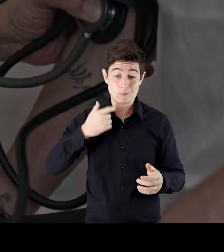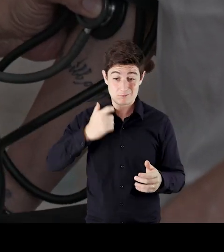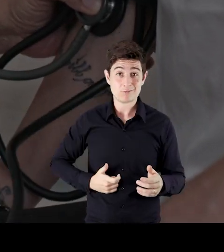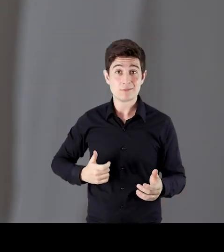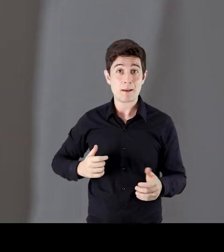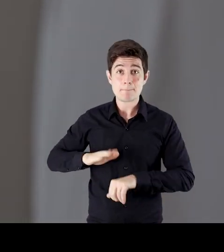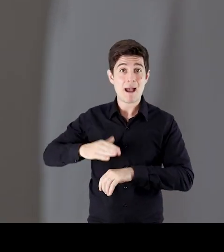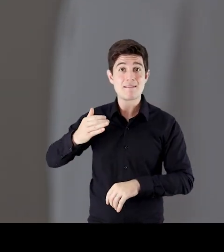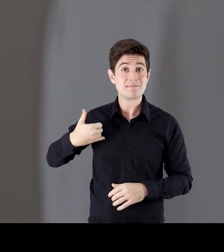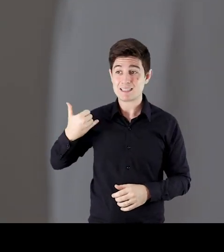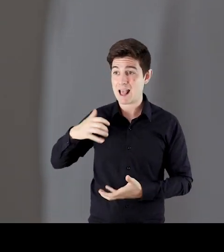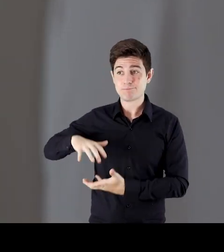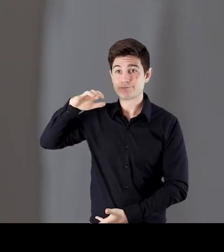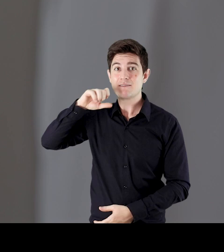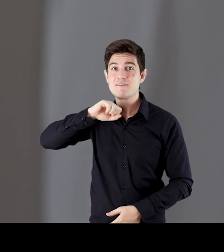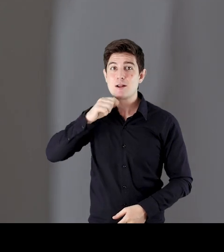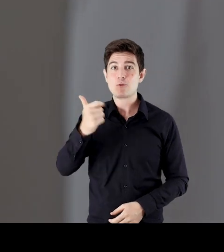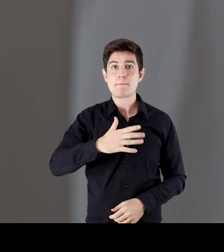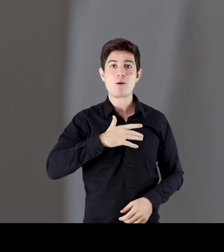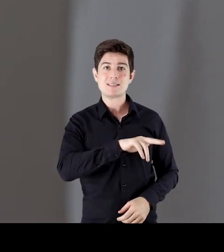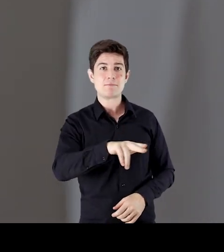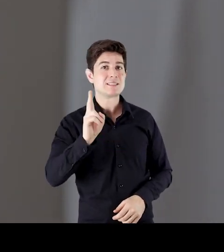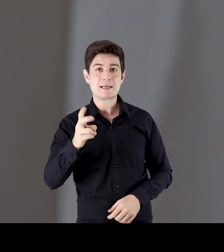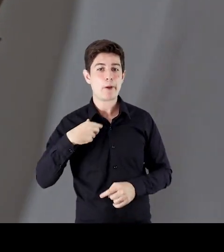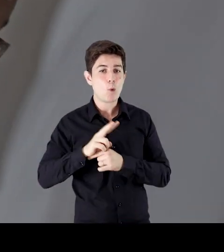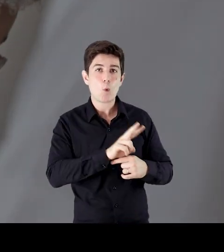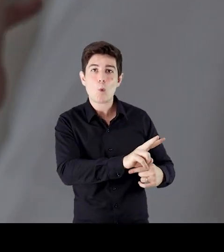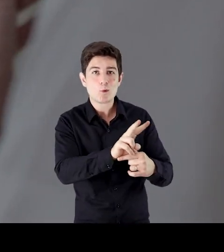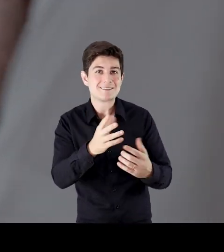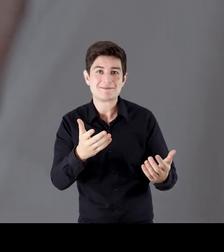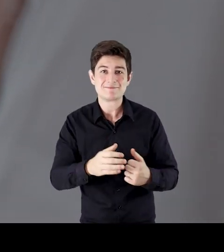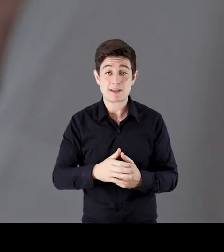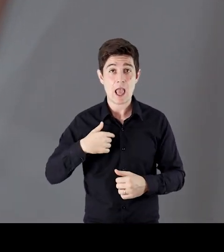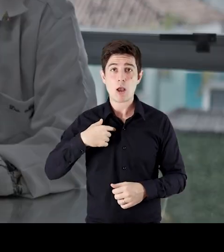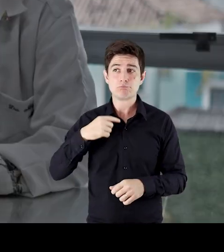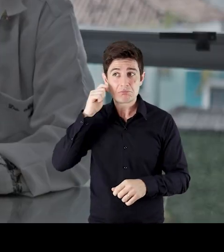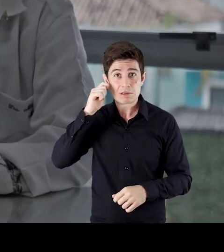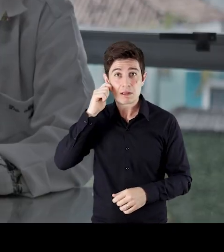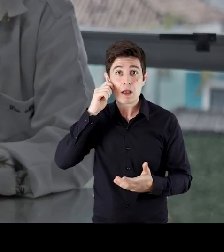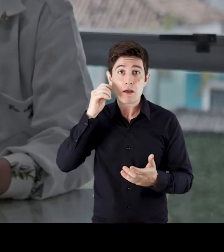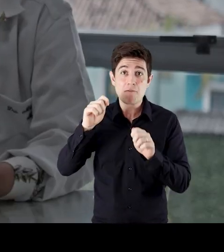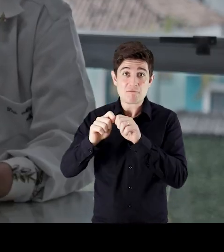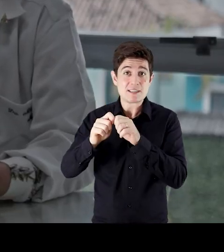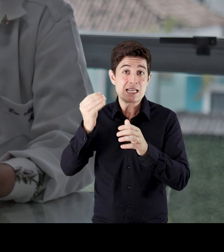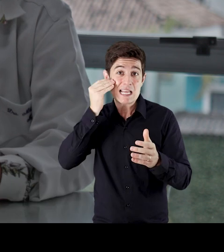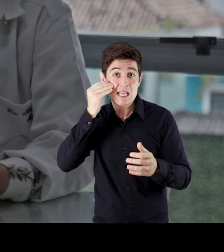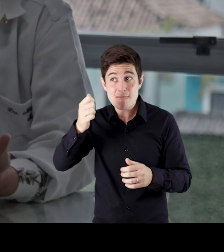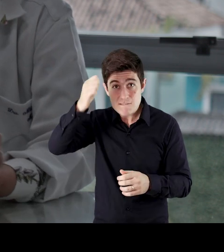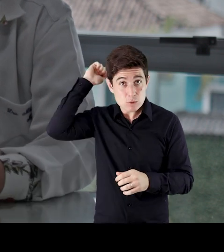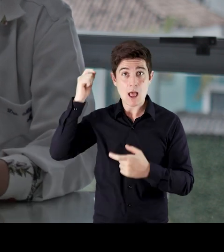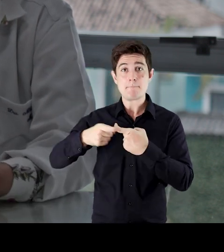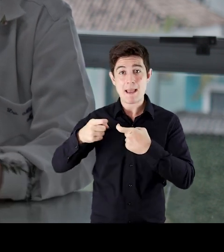eu também sempre me senti tendo que cuidar dos meus irmãos. E aí eu fiz vestibular para medicina, e a gente começa de uma